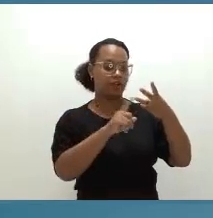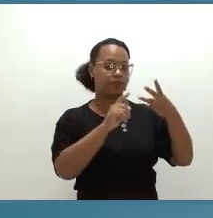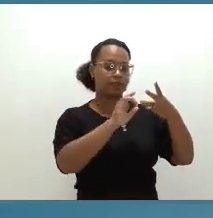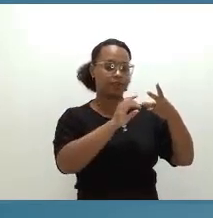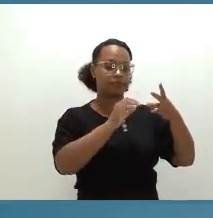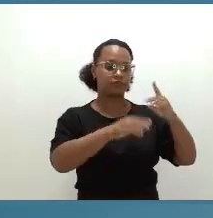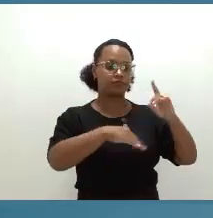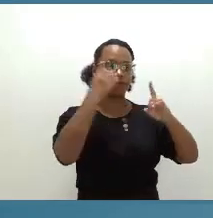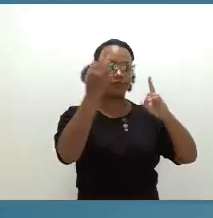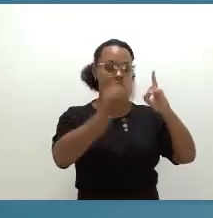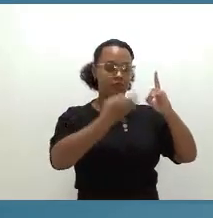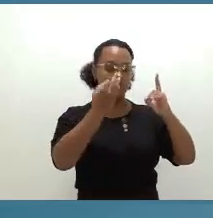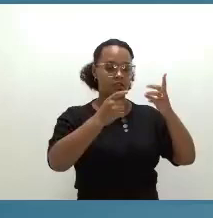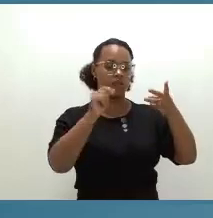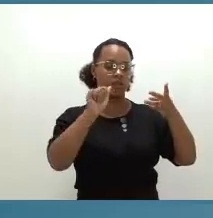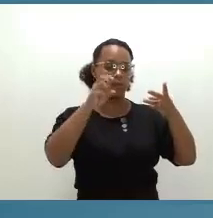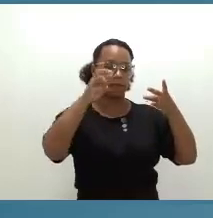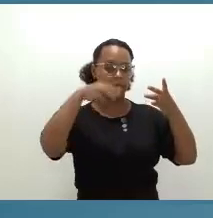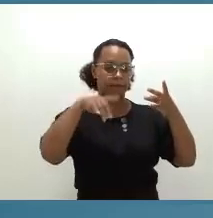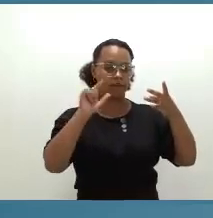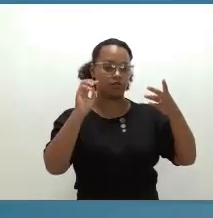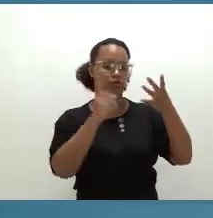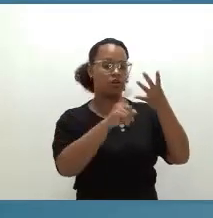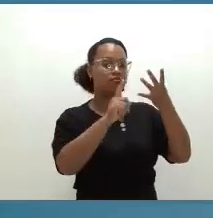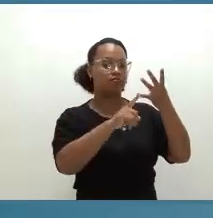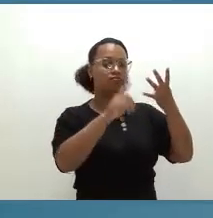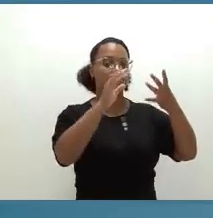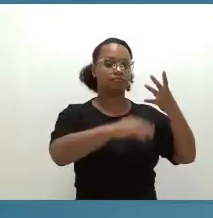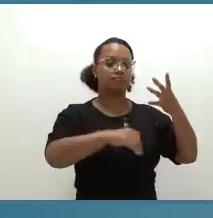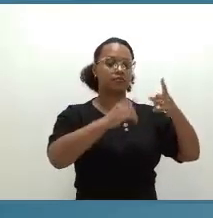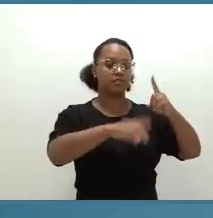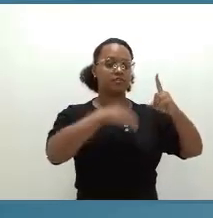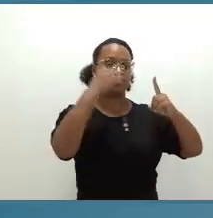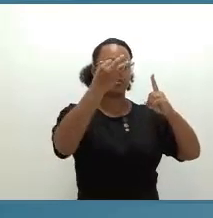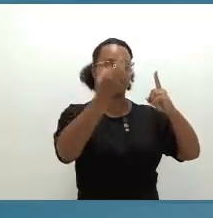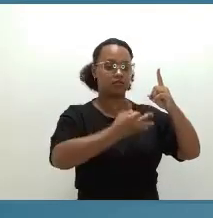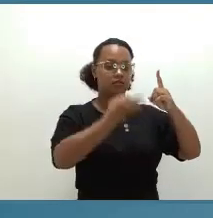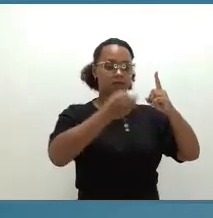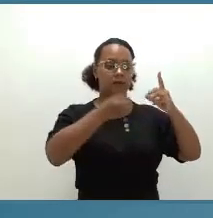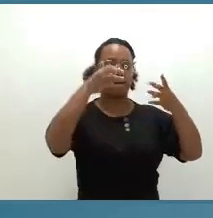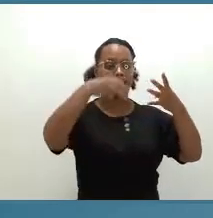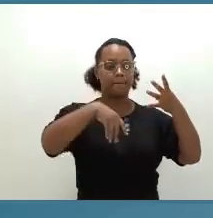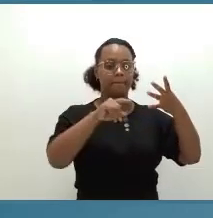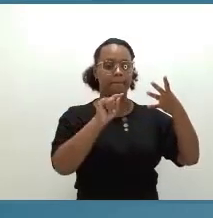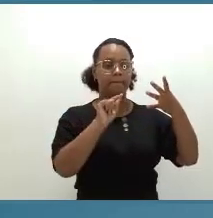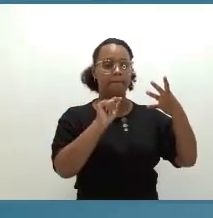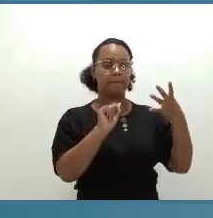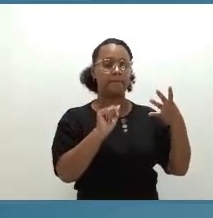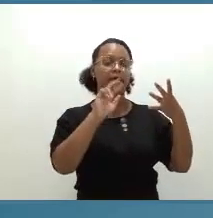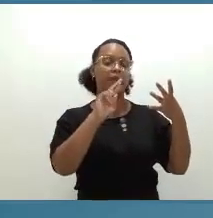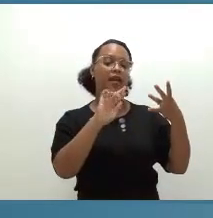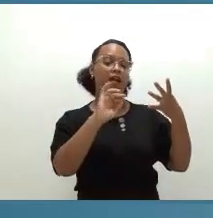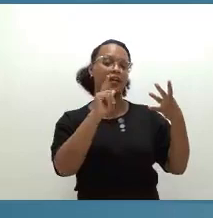Roberto Bezerra Guimarães e a desembargadora Margui Gaspar Bittencourt.